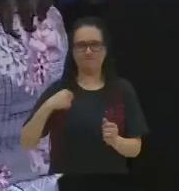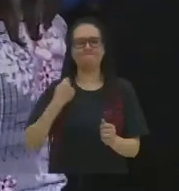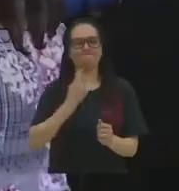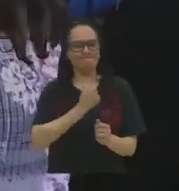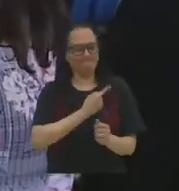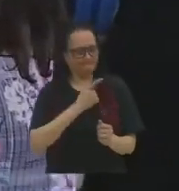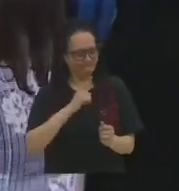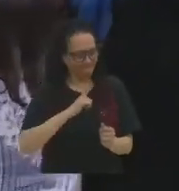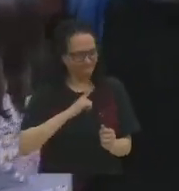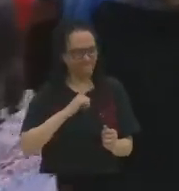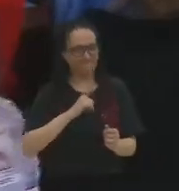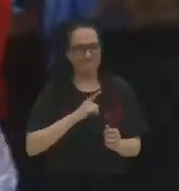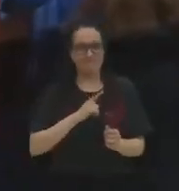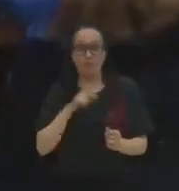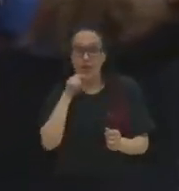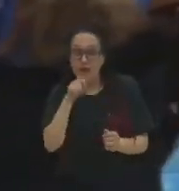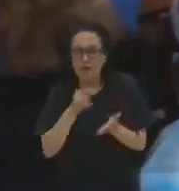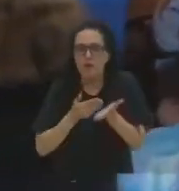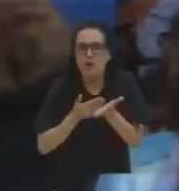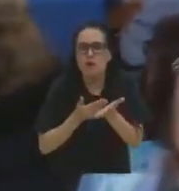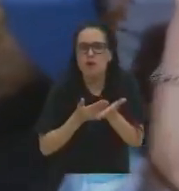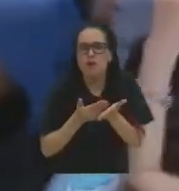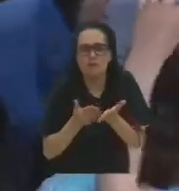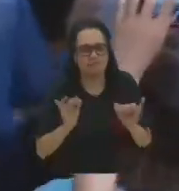ali está a raiz dos sofrimentos.